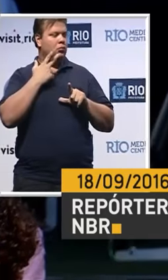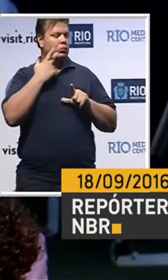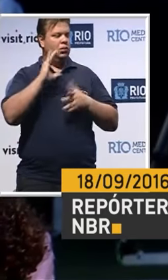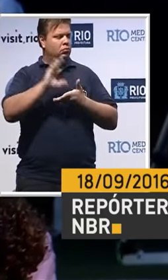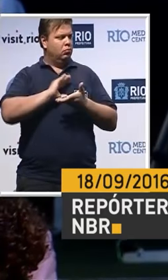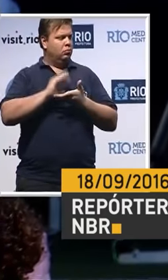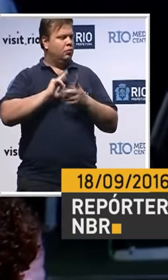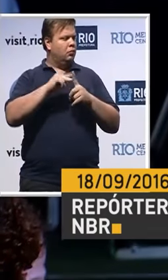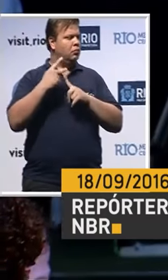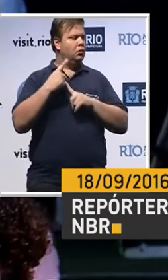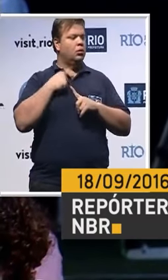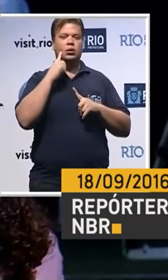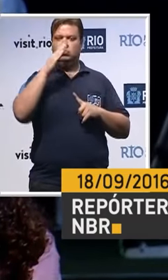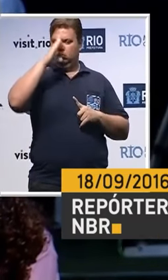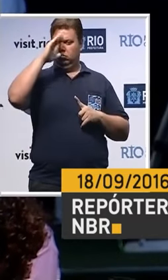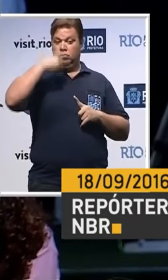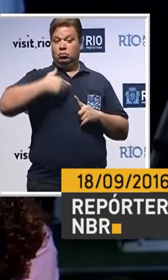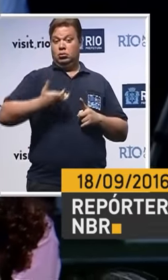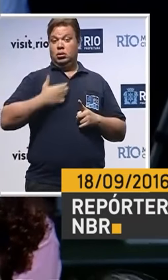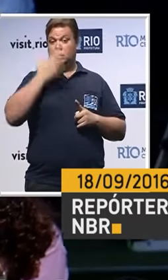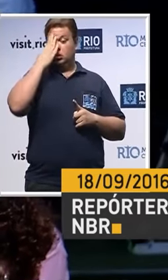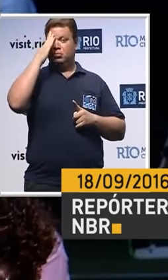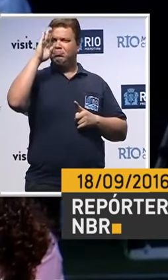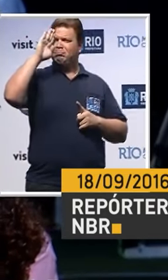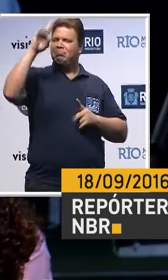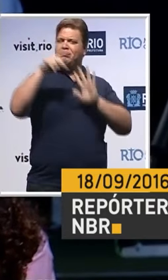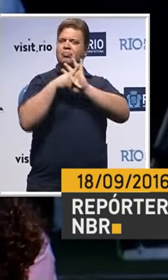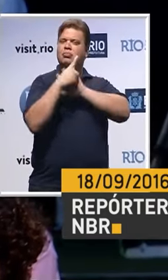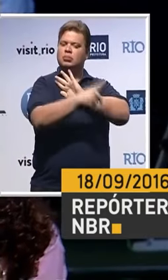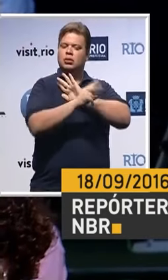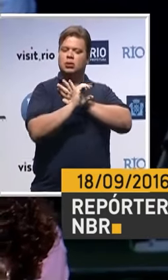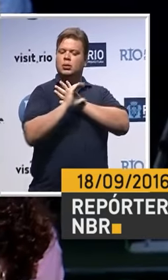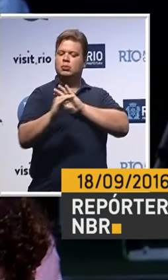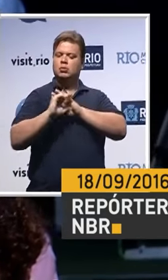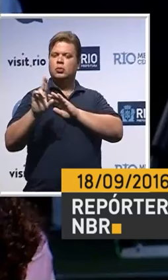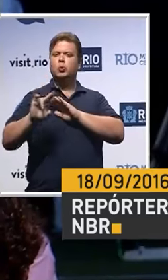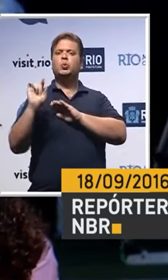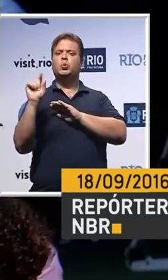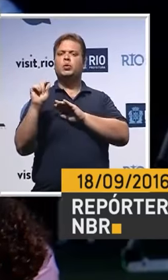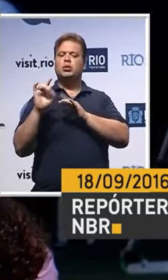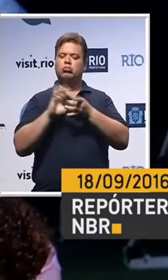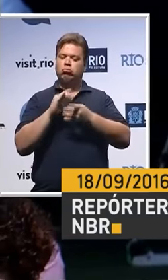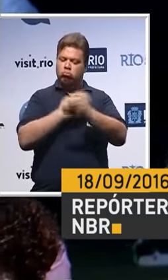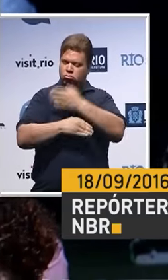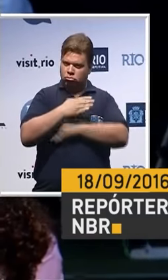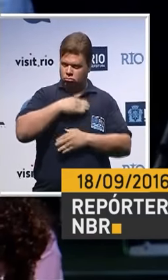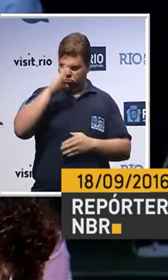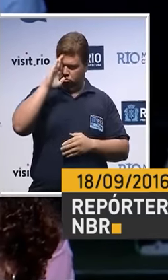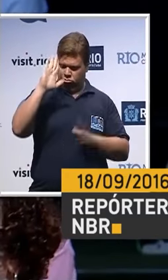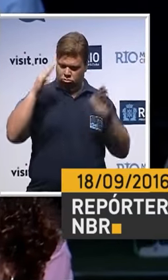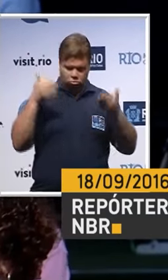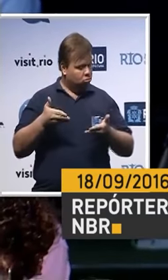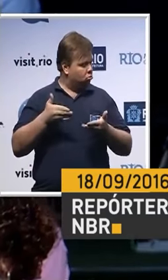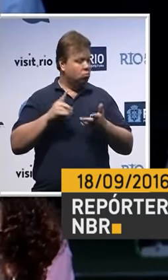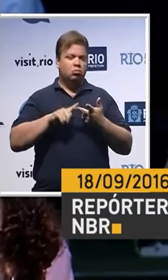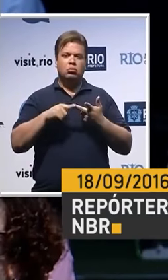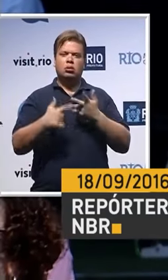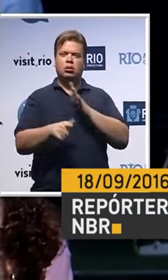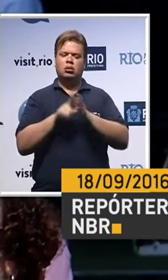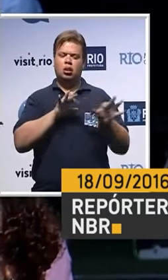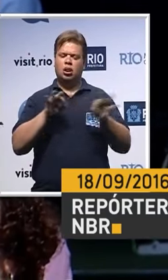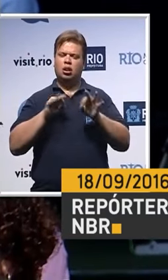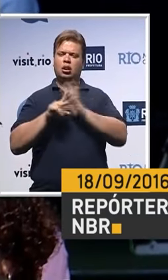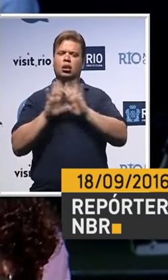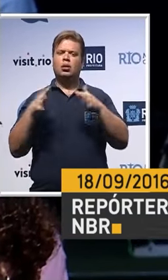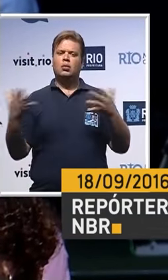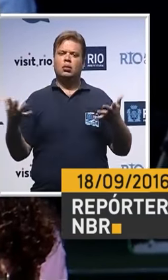vem. Eu queria saber a prioridade de gasto desse orçamento. É Paralimpíada? São atletas paralímpicos? Qual é a preparação? Porque, como já